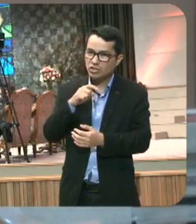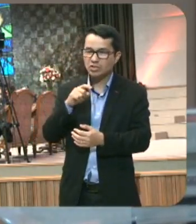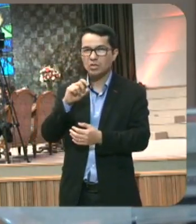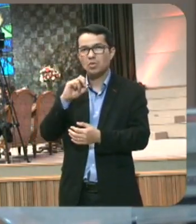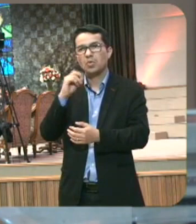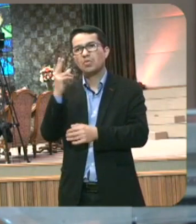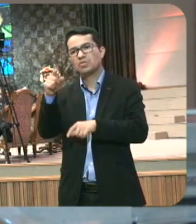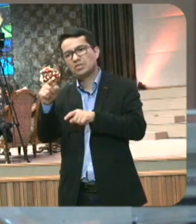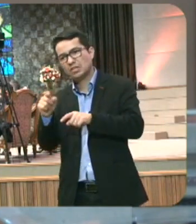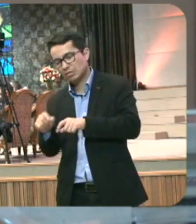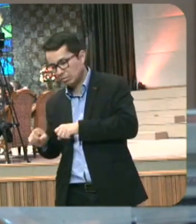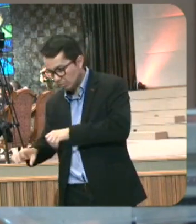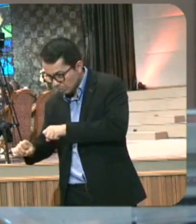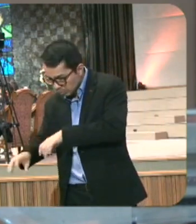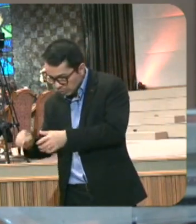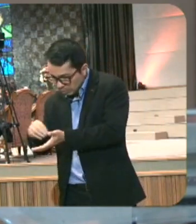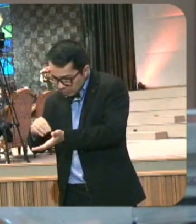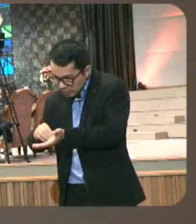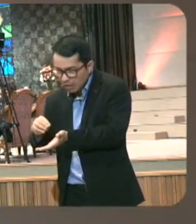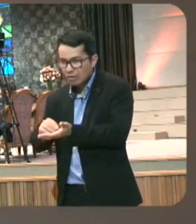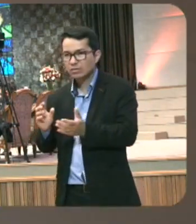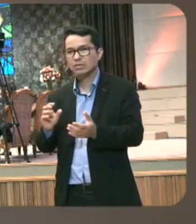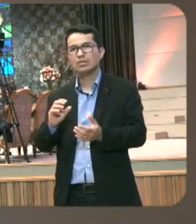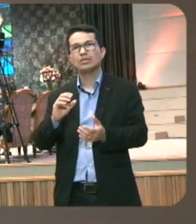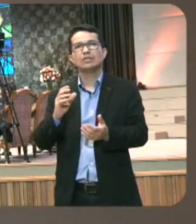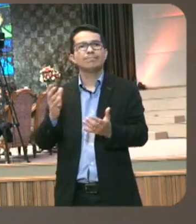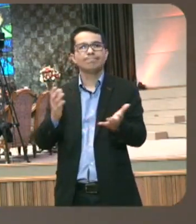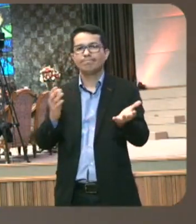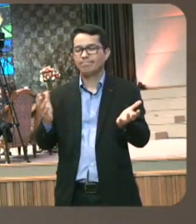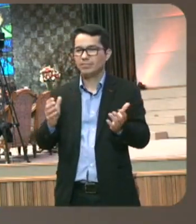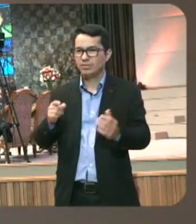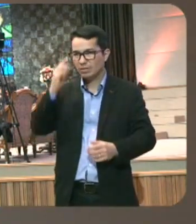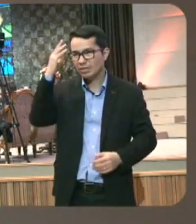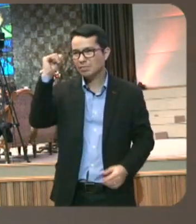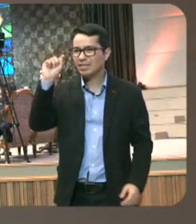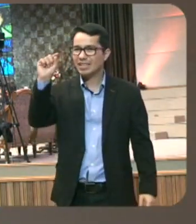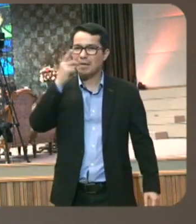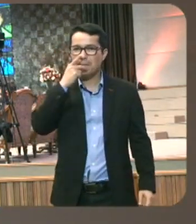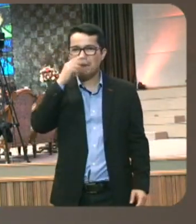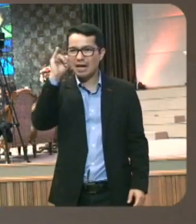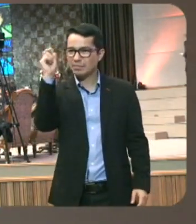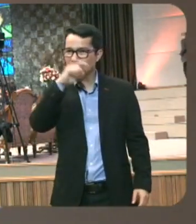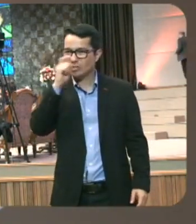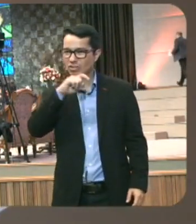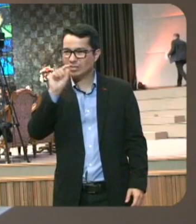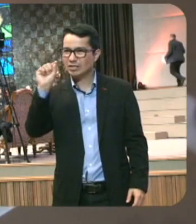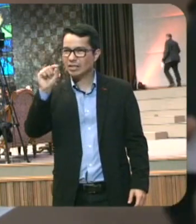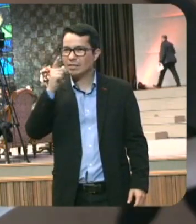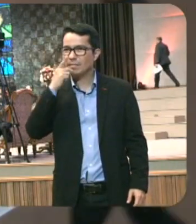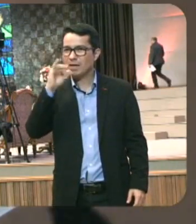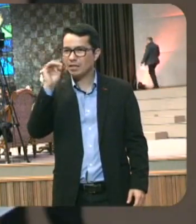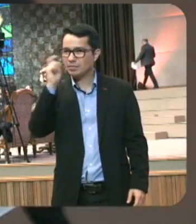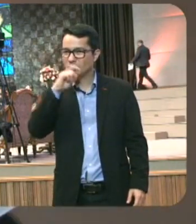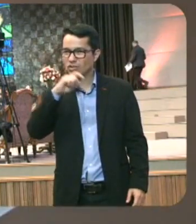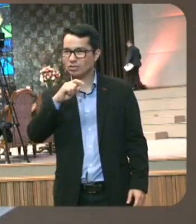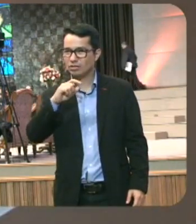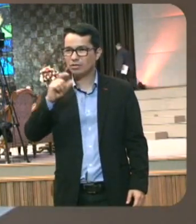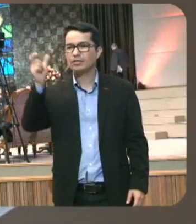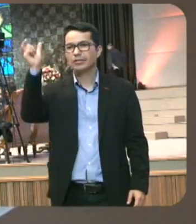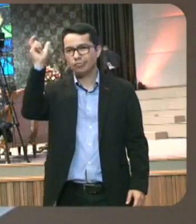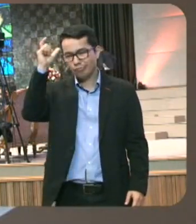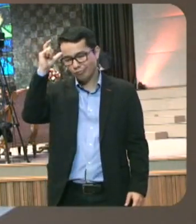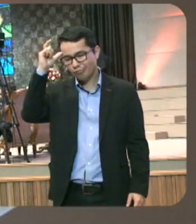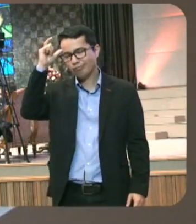outras. Quem é o pai de todas as mentiras? Quem é? Não ouvi. Quem é o pai